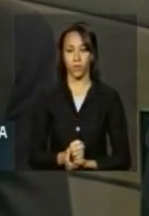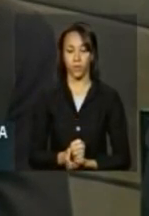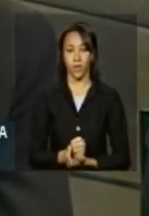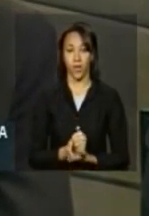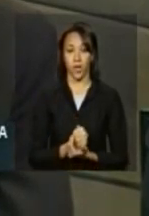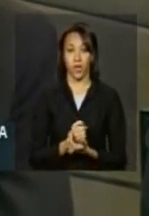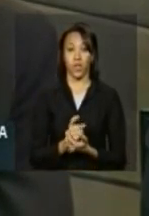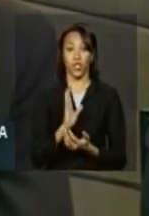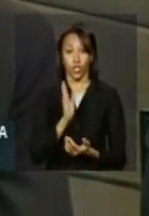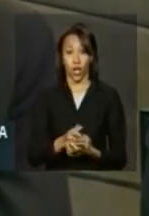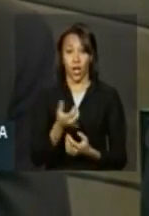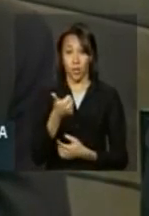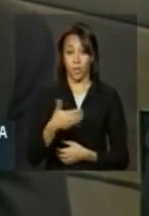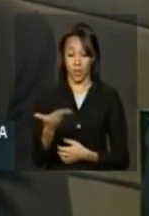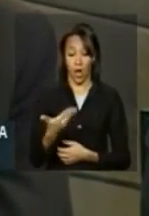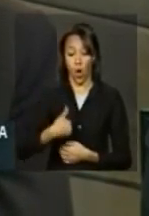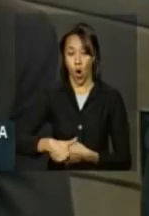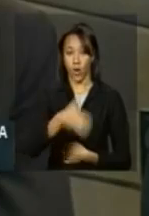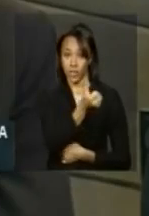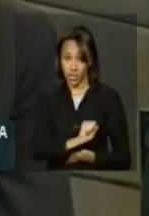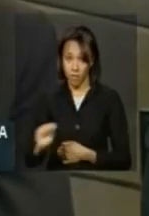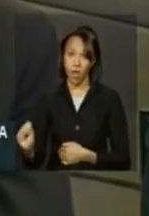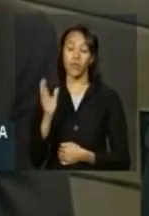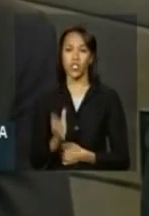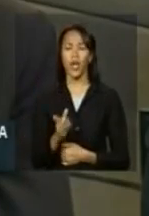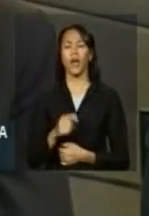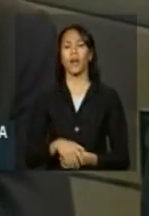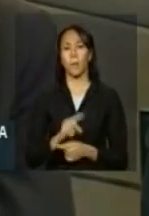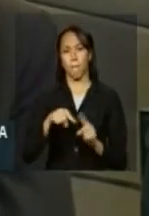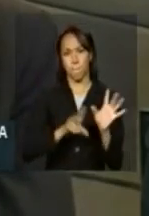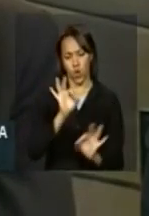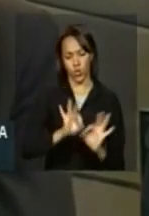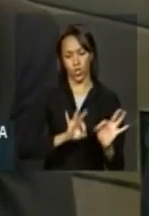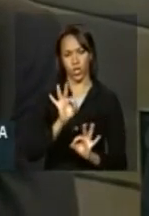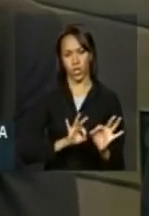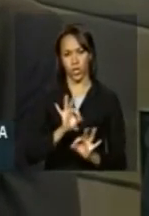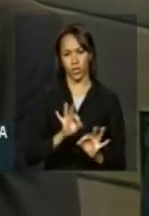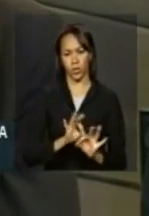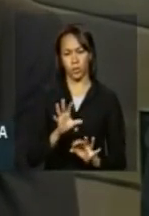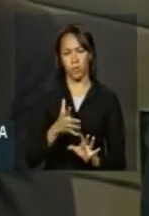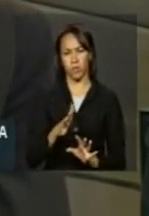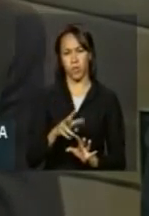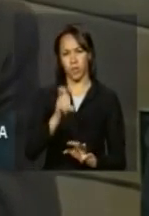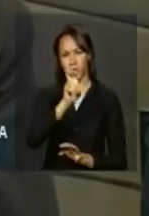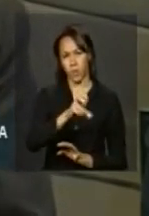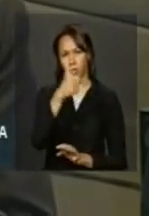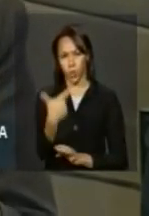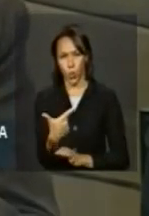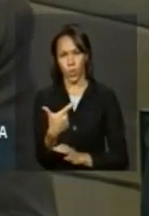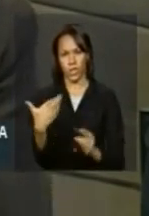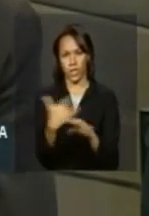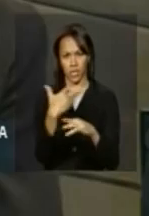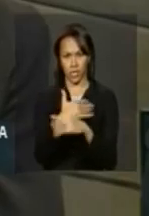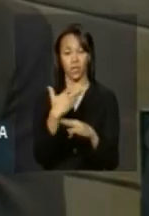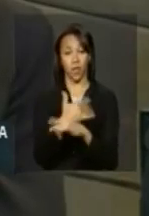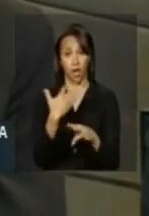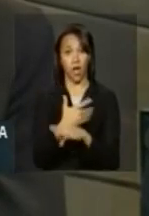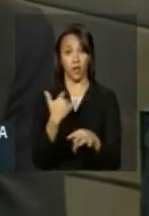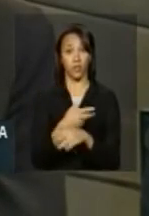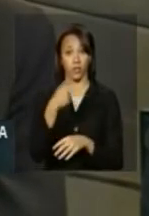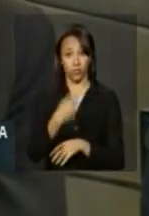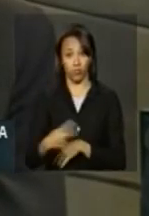concluímos nesse semestre a seleção de projetos de, se eu não me engano, 52 cidades, grandes